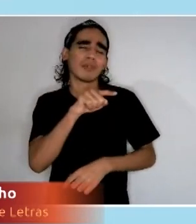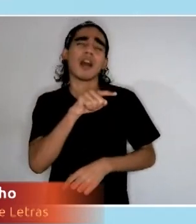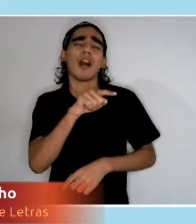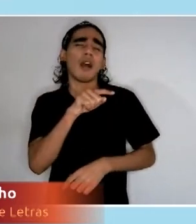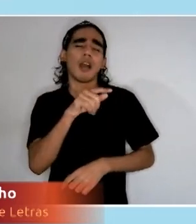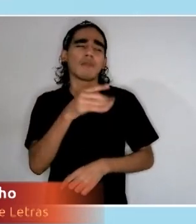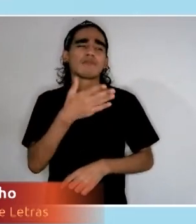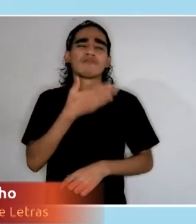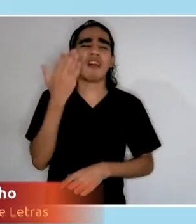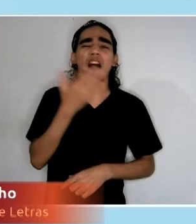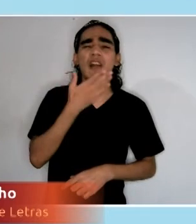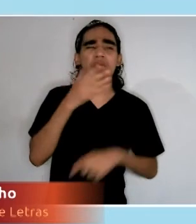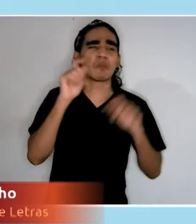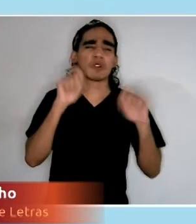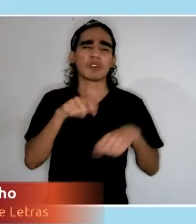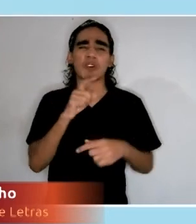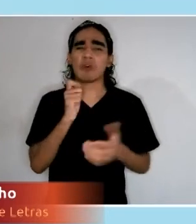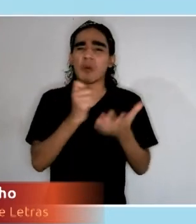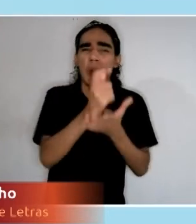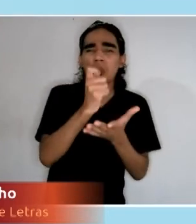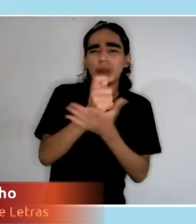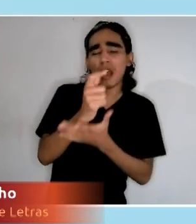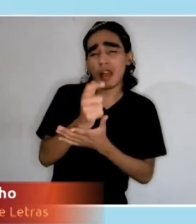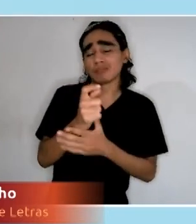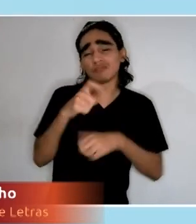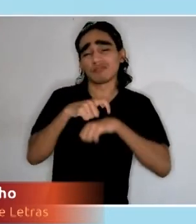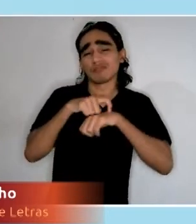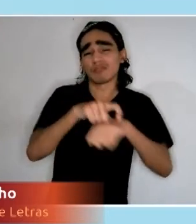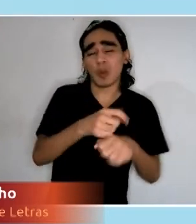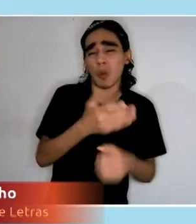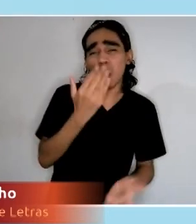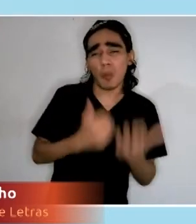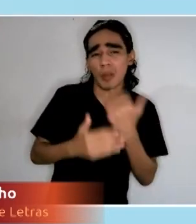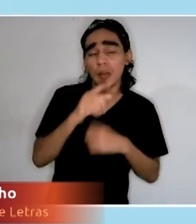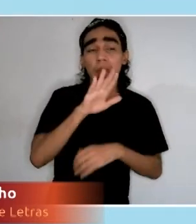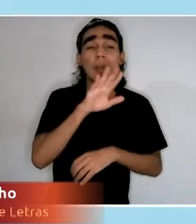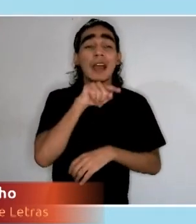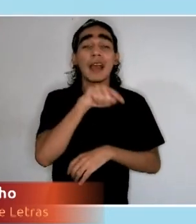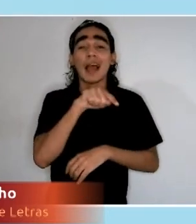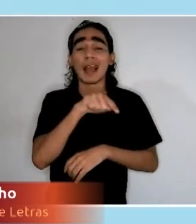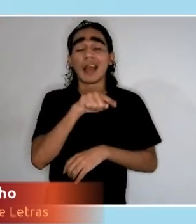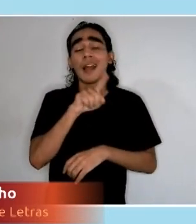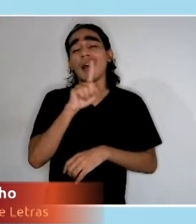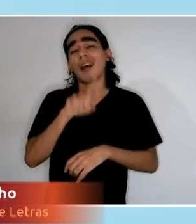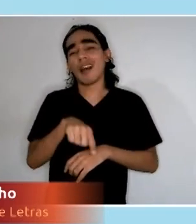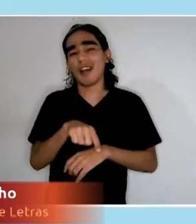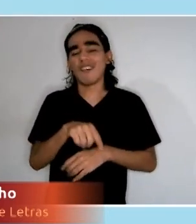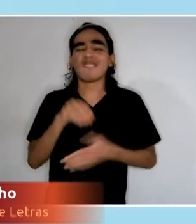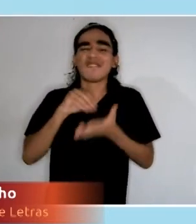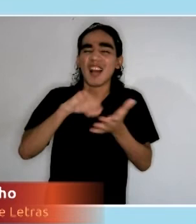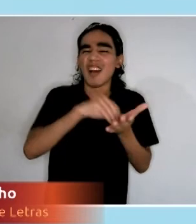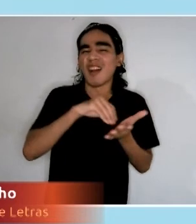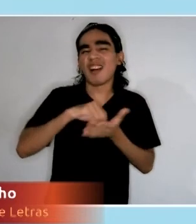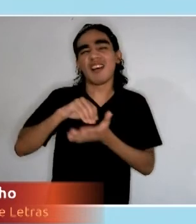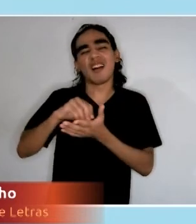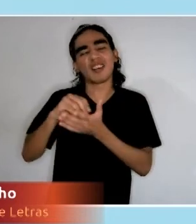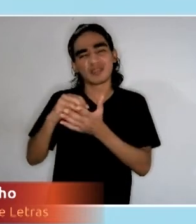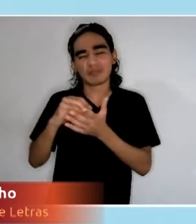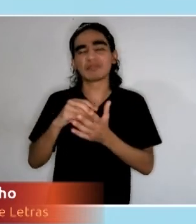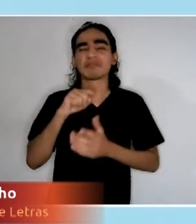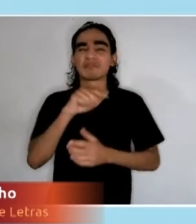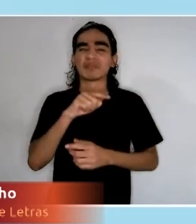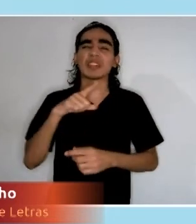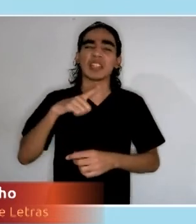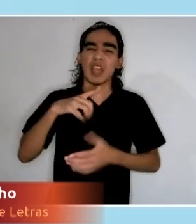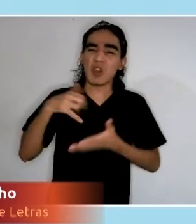o que é fácil e barato de encontrar é muito pobre de alimento, para não dizer completamente ausente de alimento, e é carregado de muita